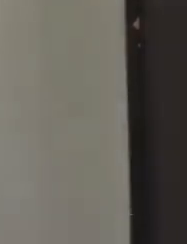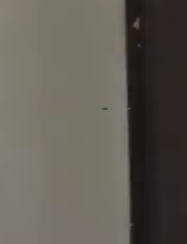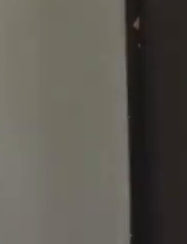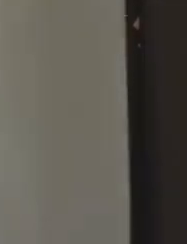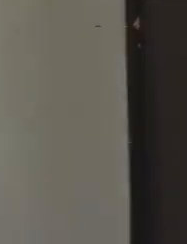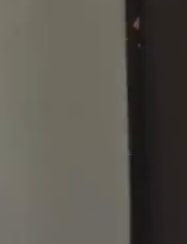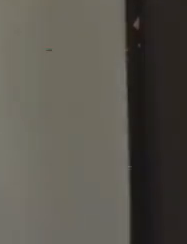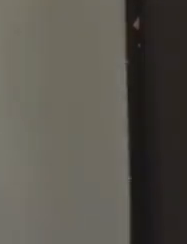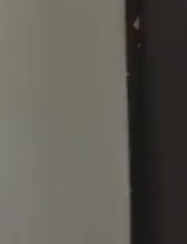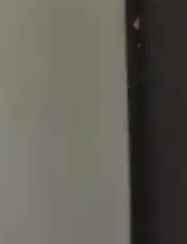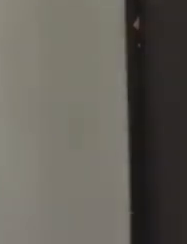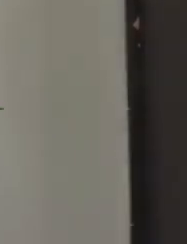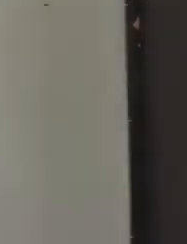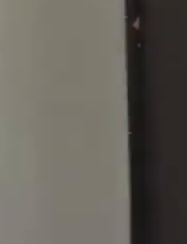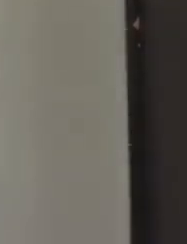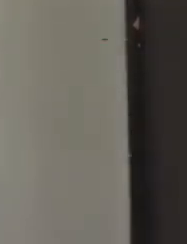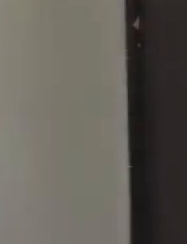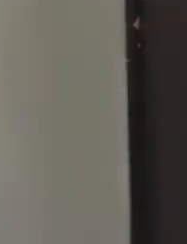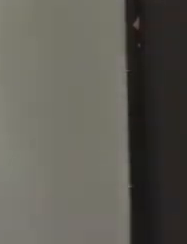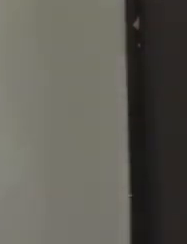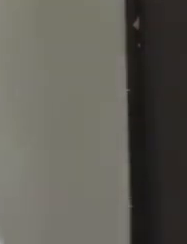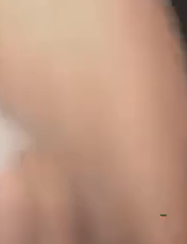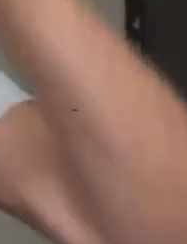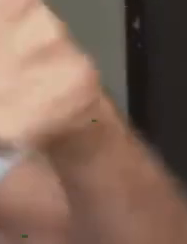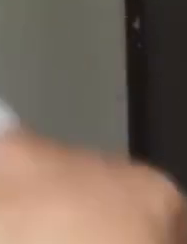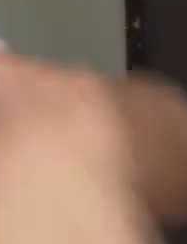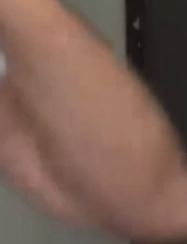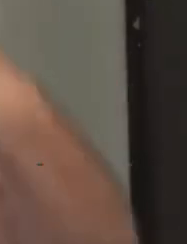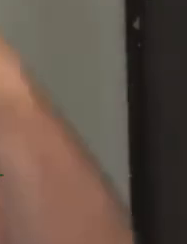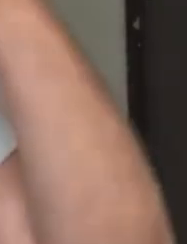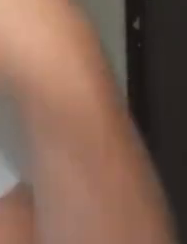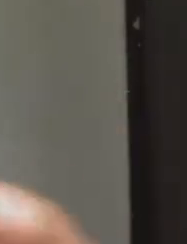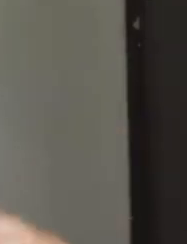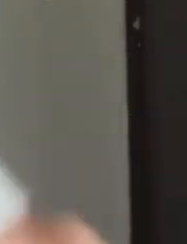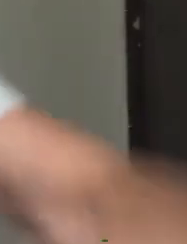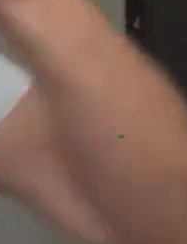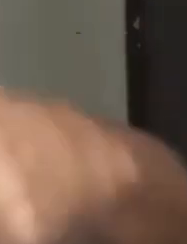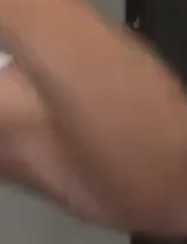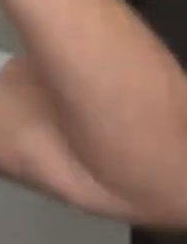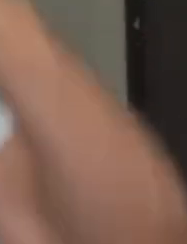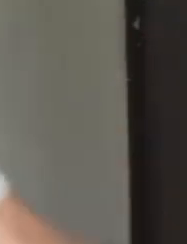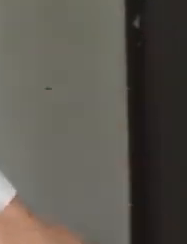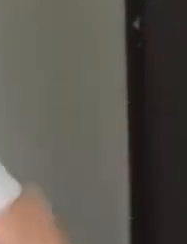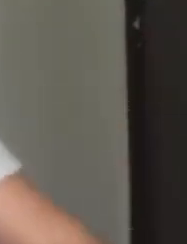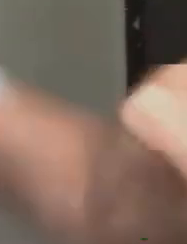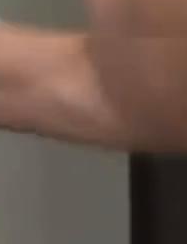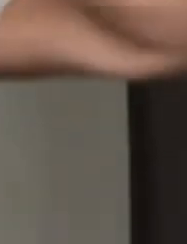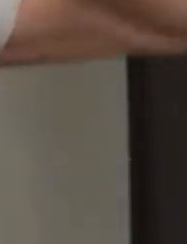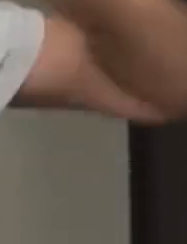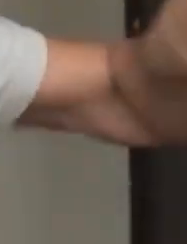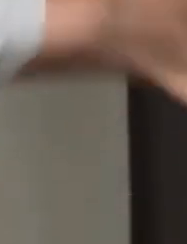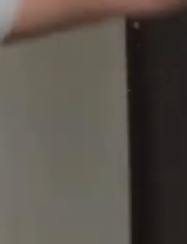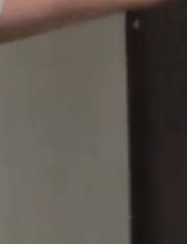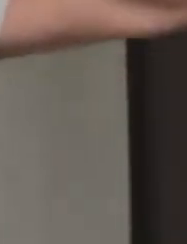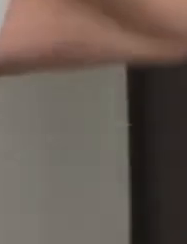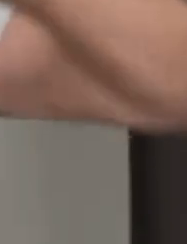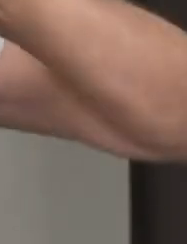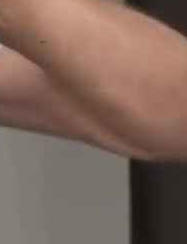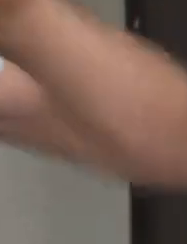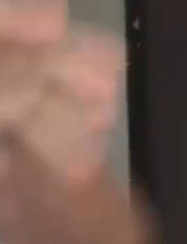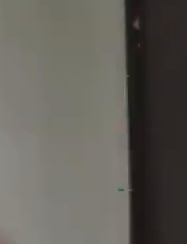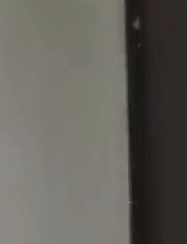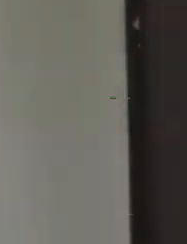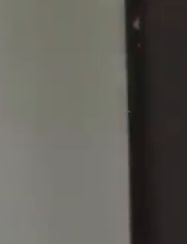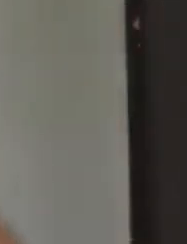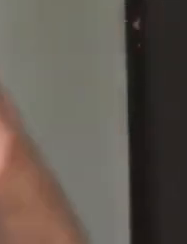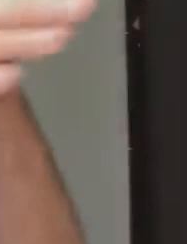Catarina tem um lado desprezível, horroroso. E é isso, cara. Tem que falar. Porque não é questão de liberdade